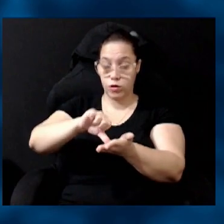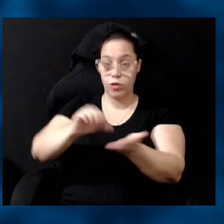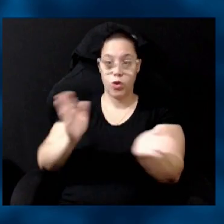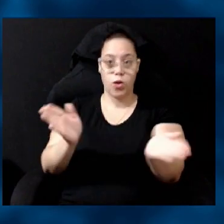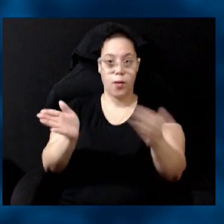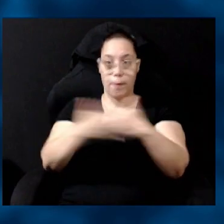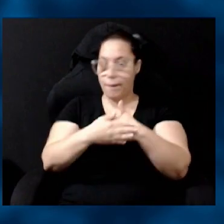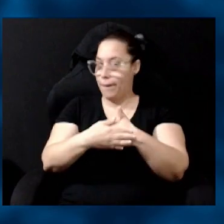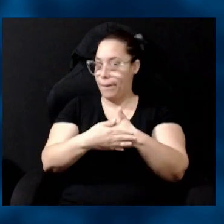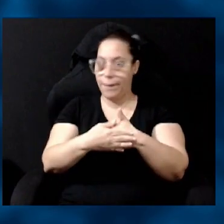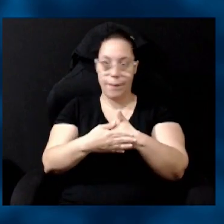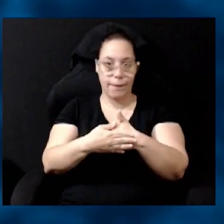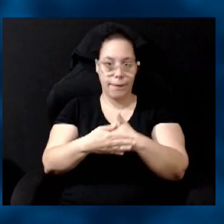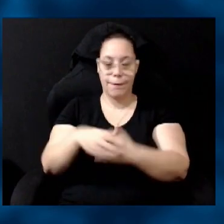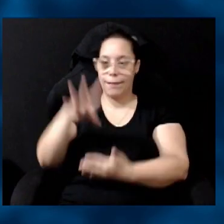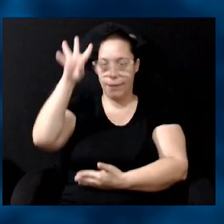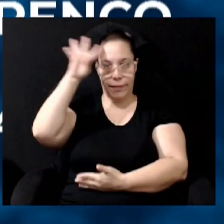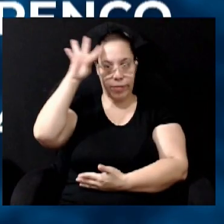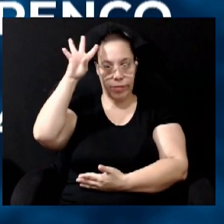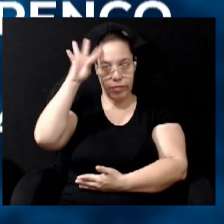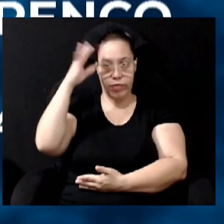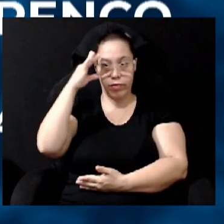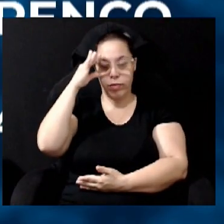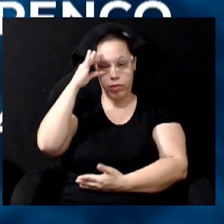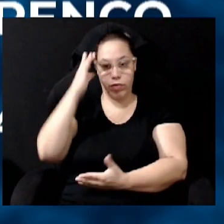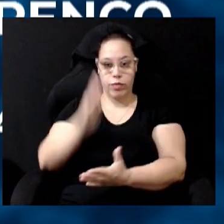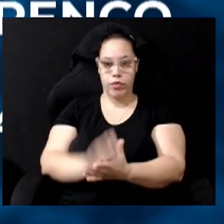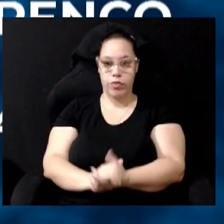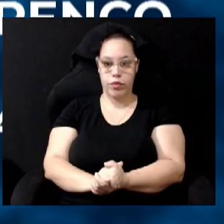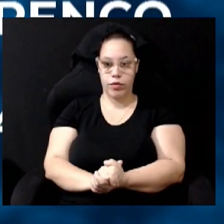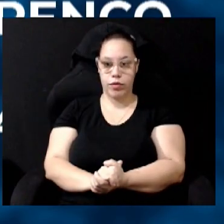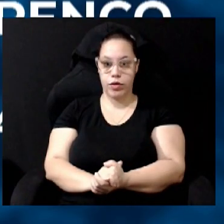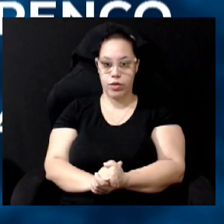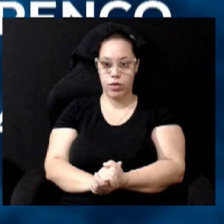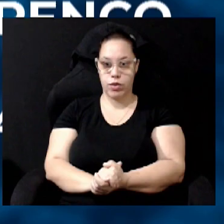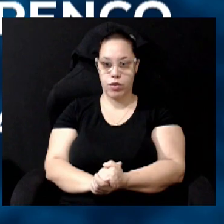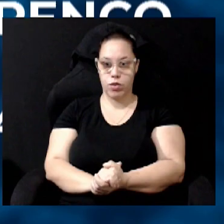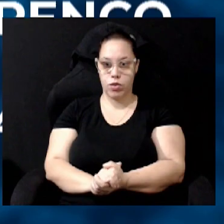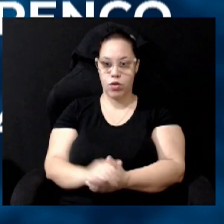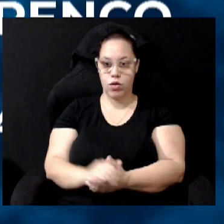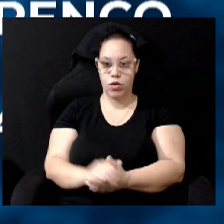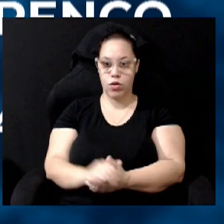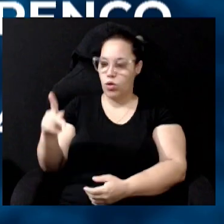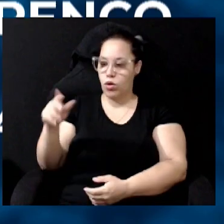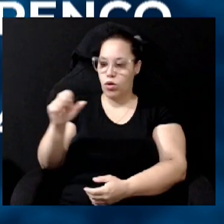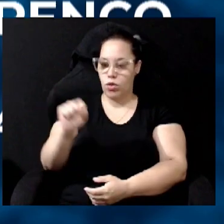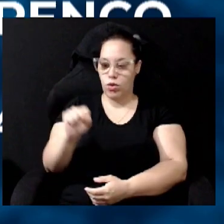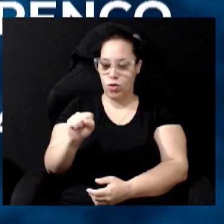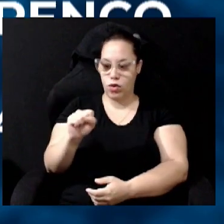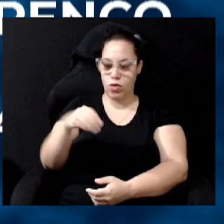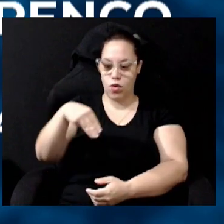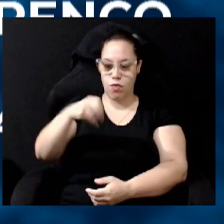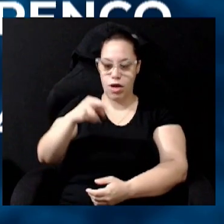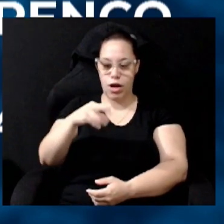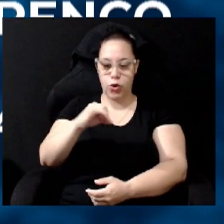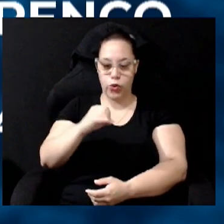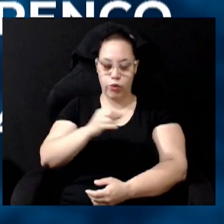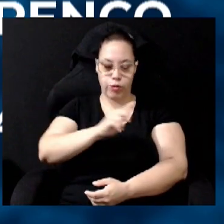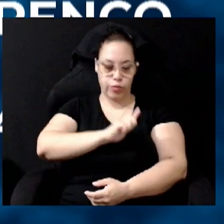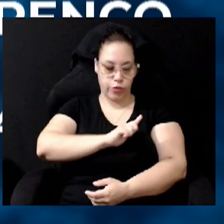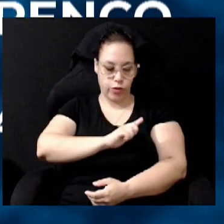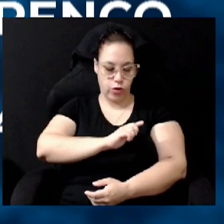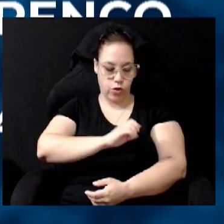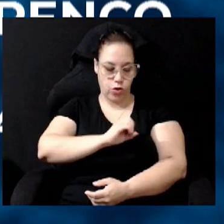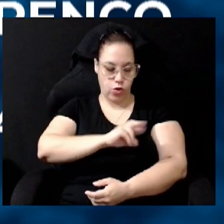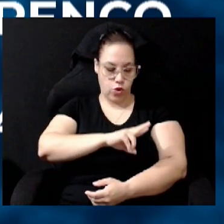fechados nesta quarta-feira, 20 de novembro. Já os prontos-socorros do Mário Gatti e do Ouro Verde, o SAMU e